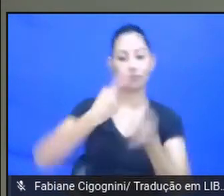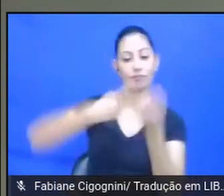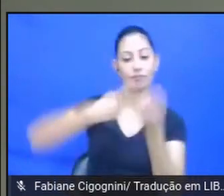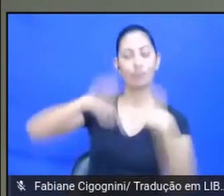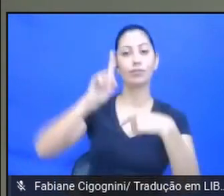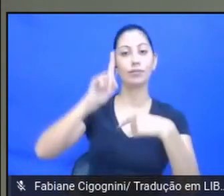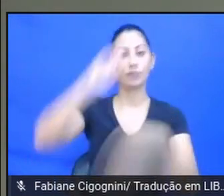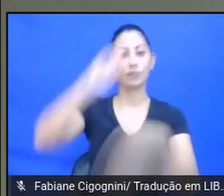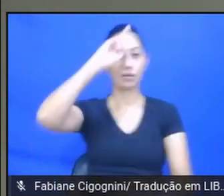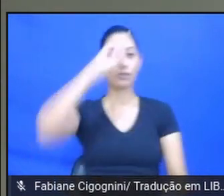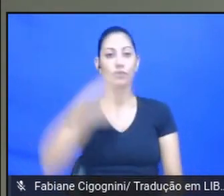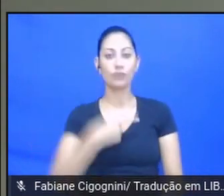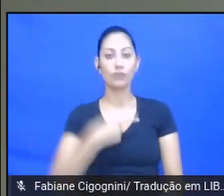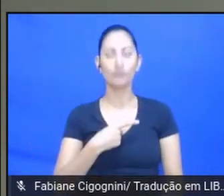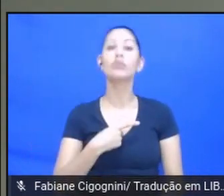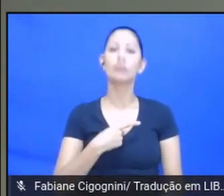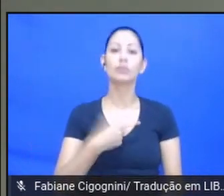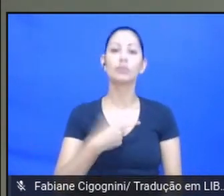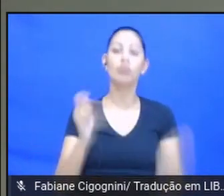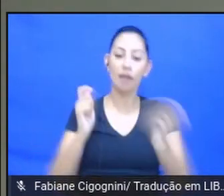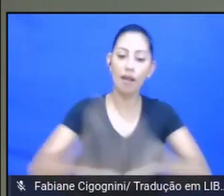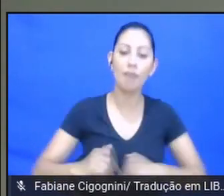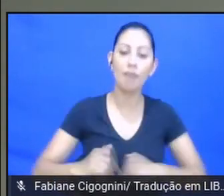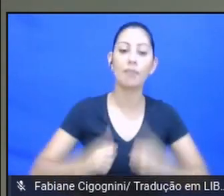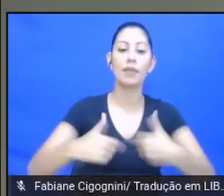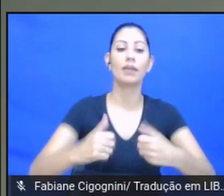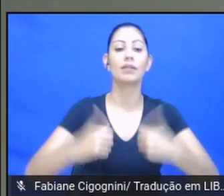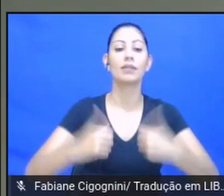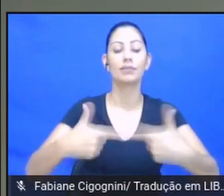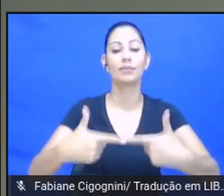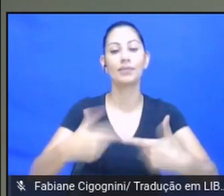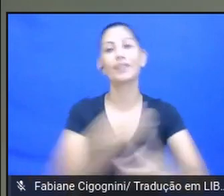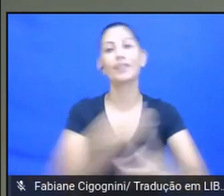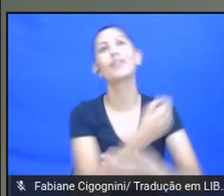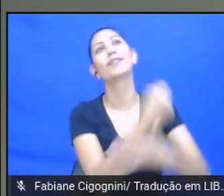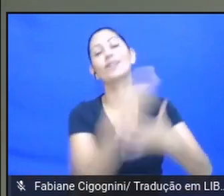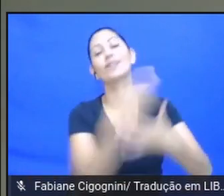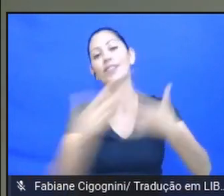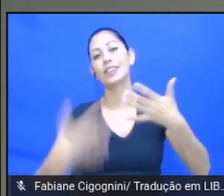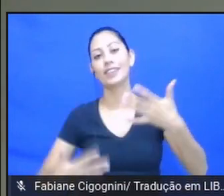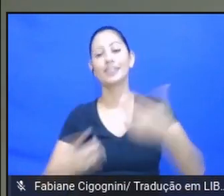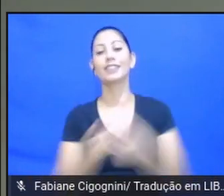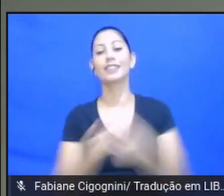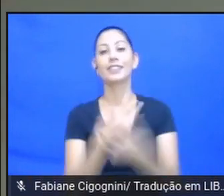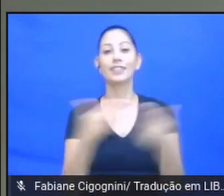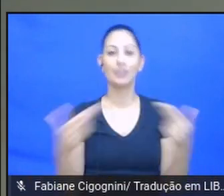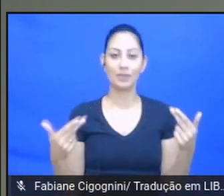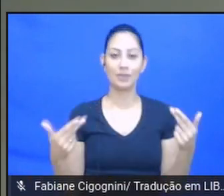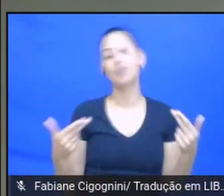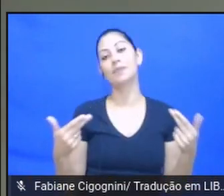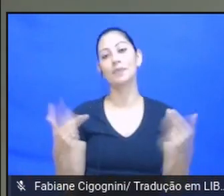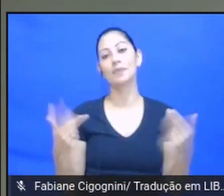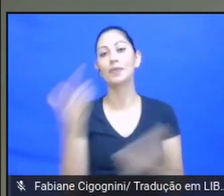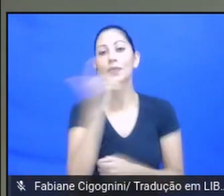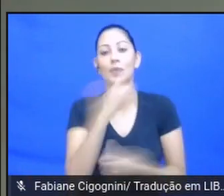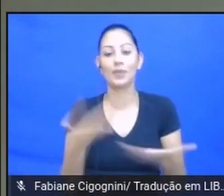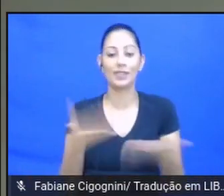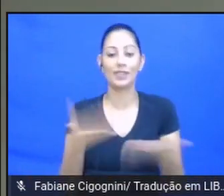mil questões que não deu tempo de abordar nesta comunicação, mas que fazem todo